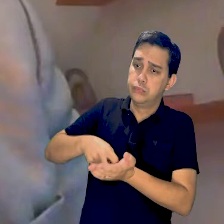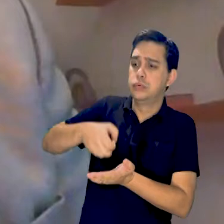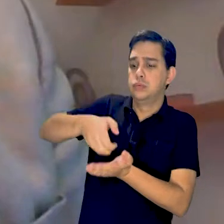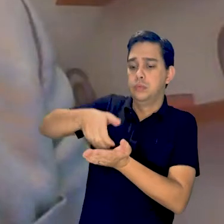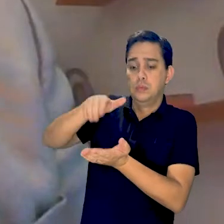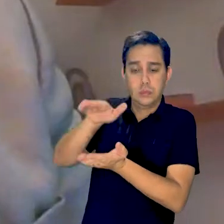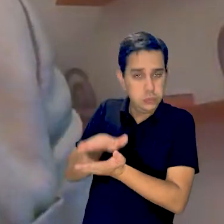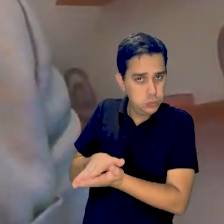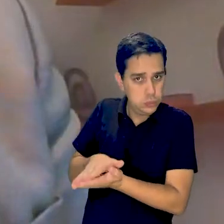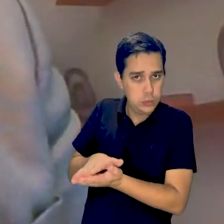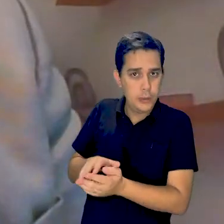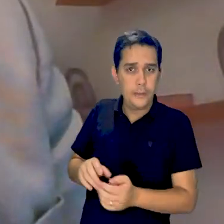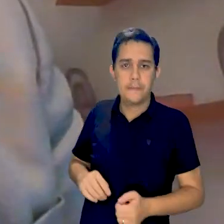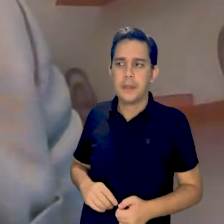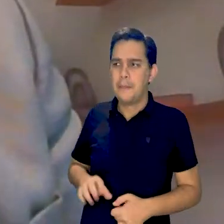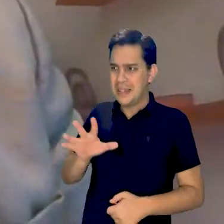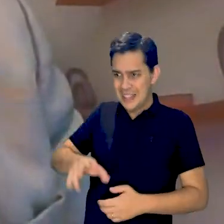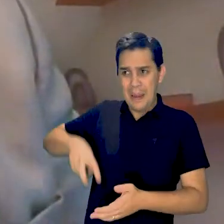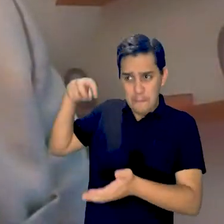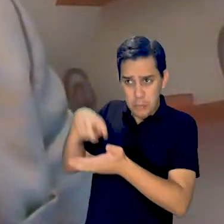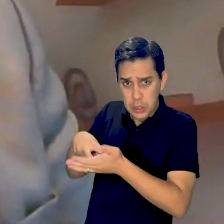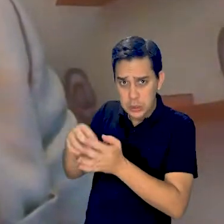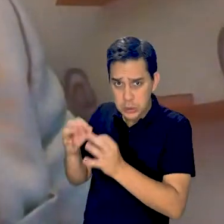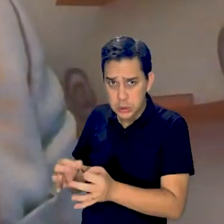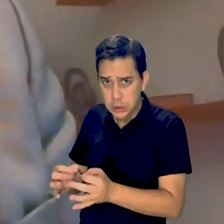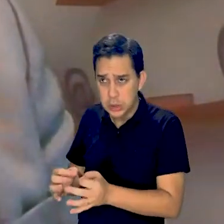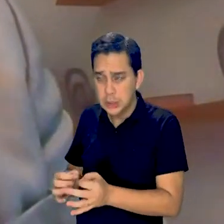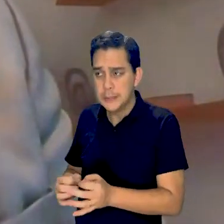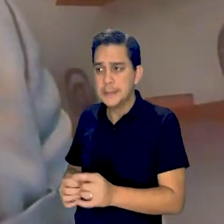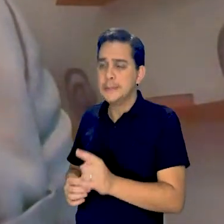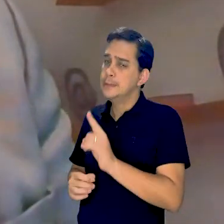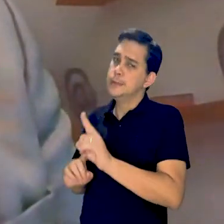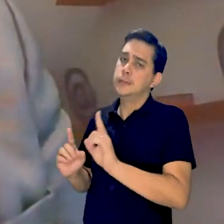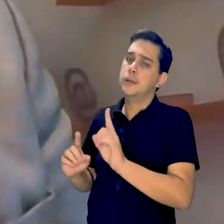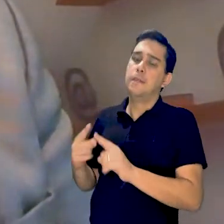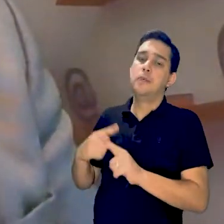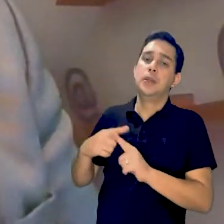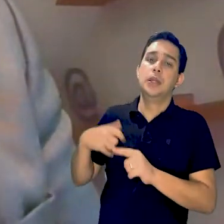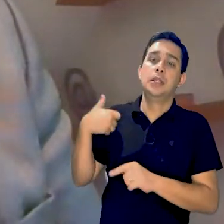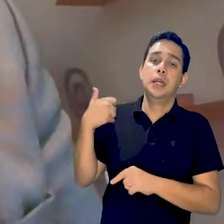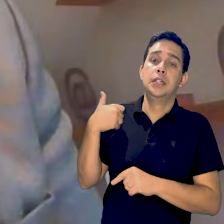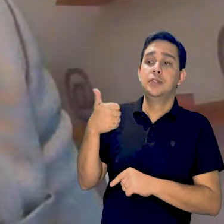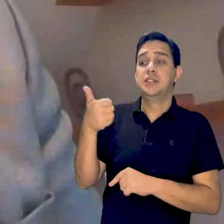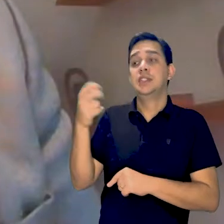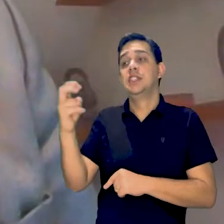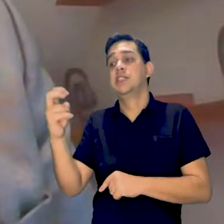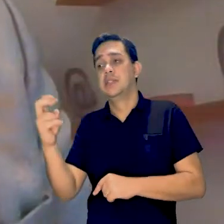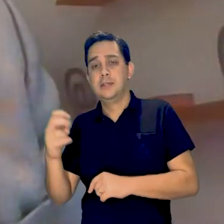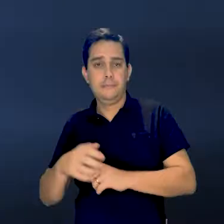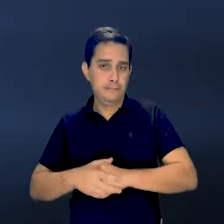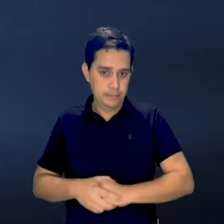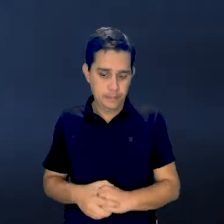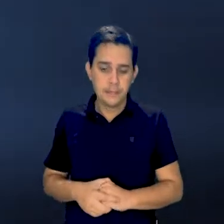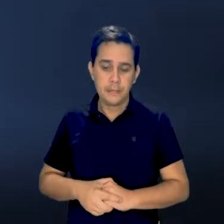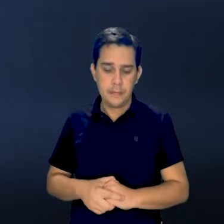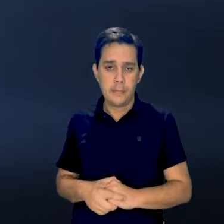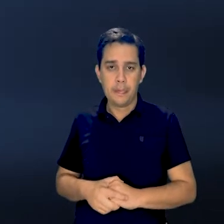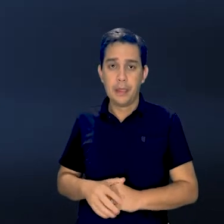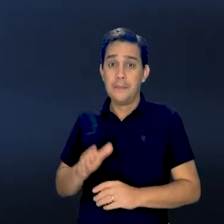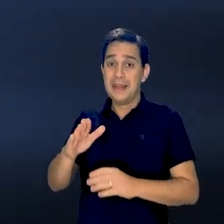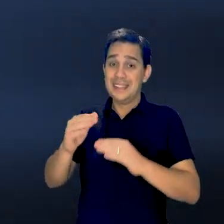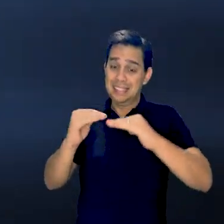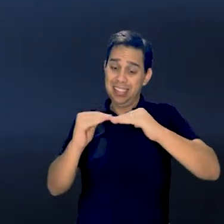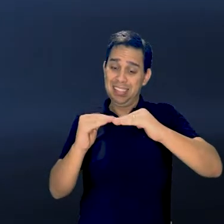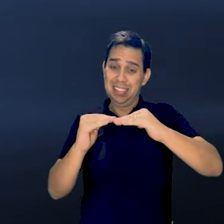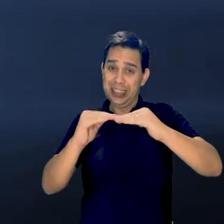que a menina já tem 15 anos, né? Esse ato seria punível quando praticado com adolescente de 14 anos